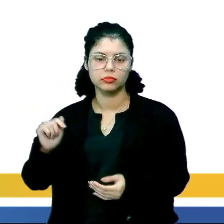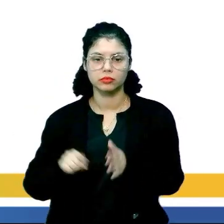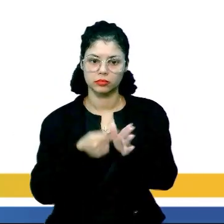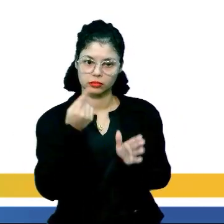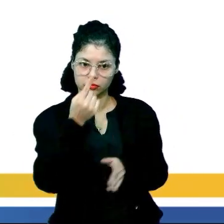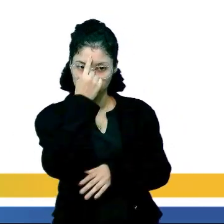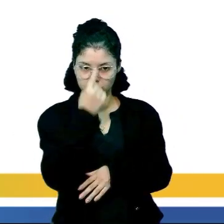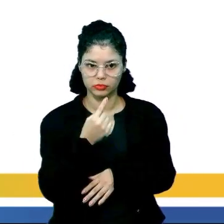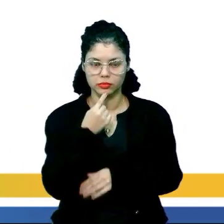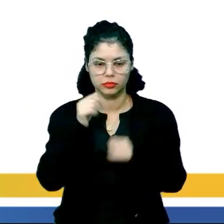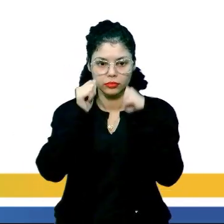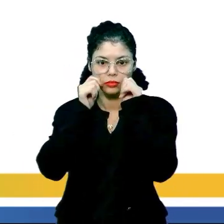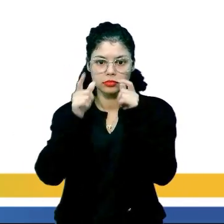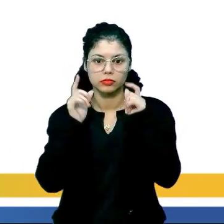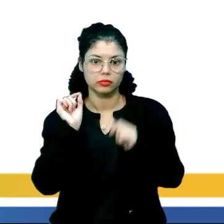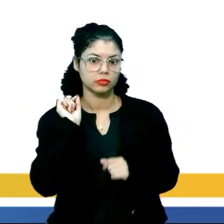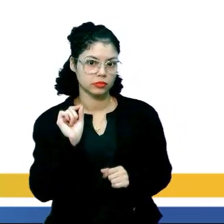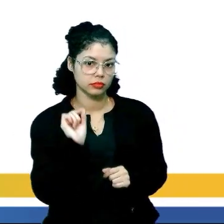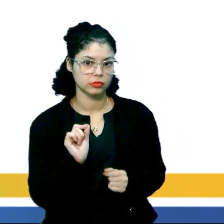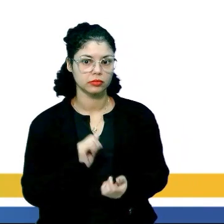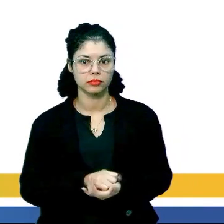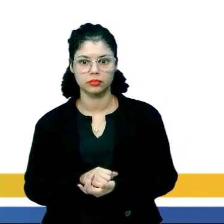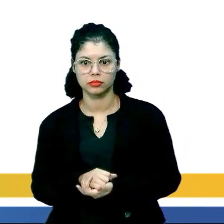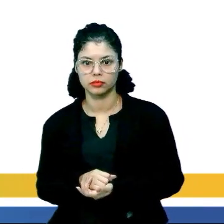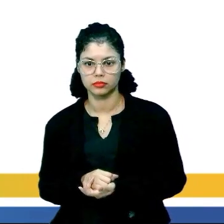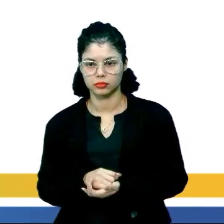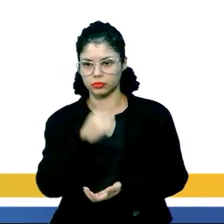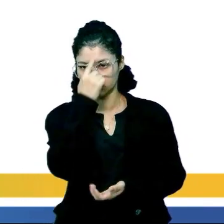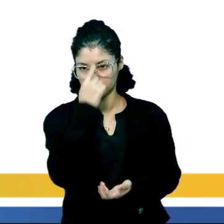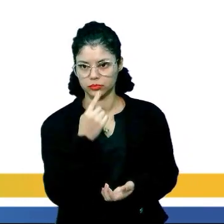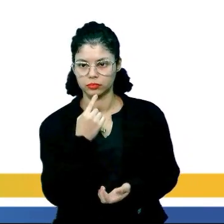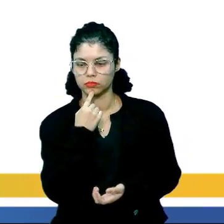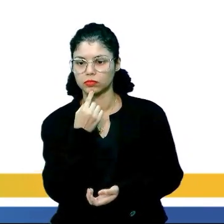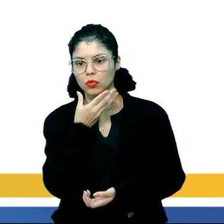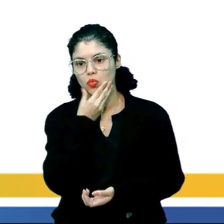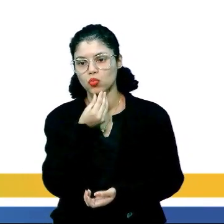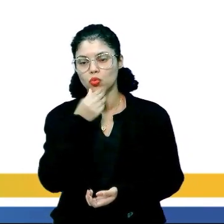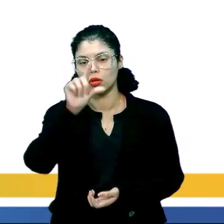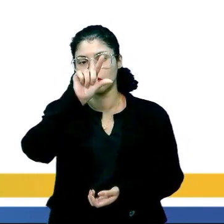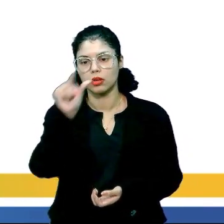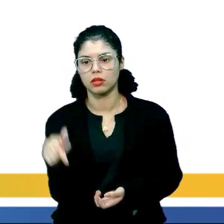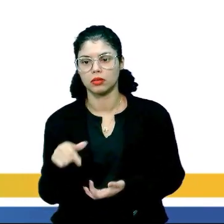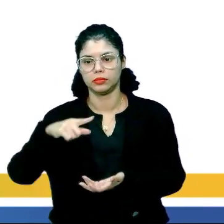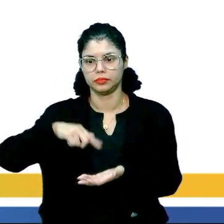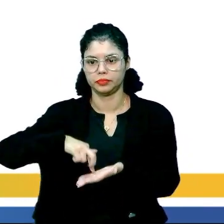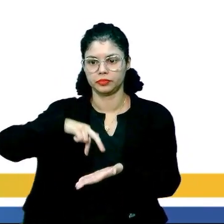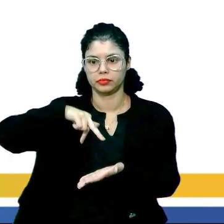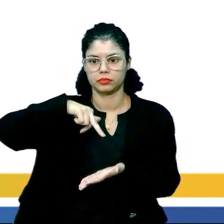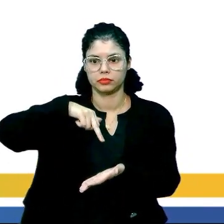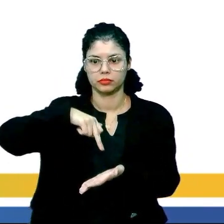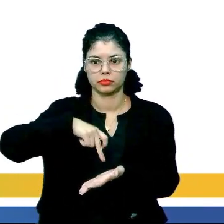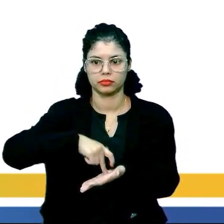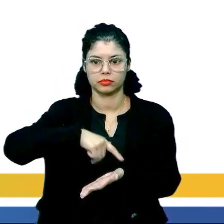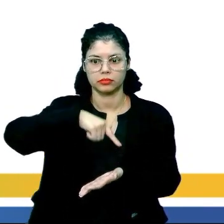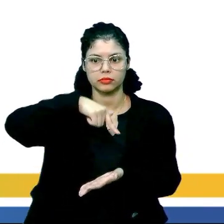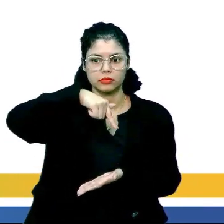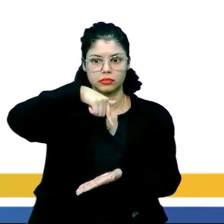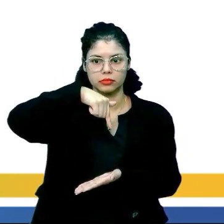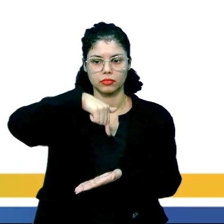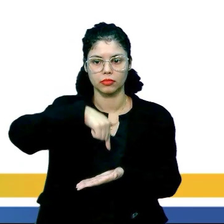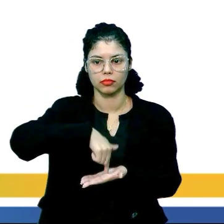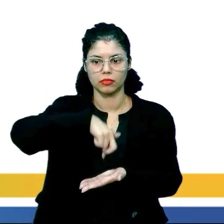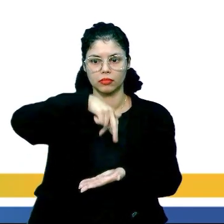das imagens que chama aí a atenção também é a imagem do homem na Lua, porque do ponto de vista da